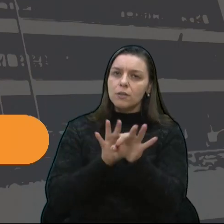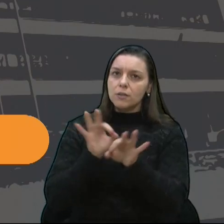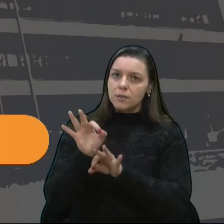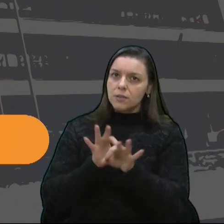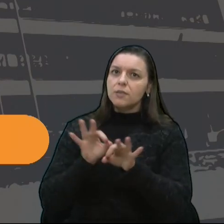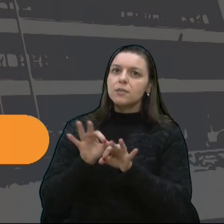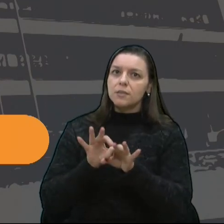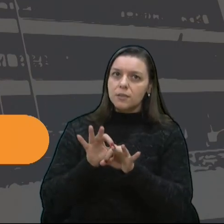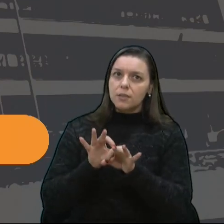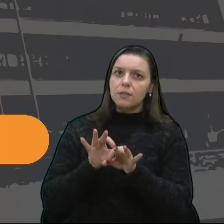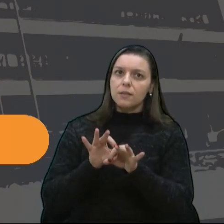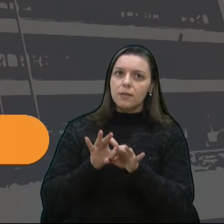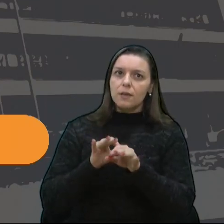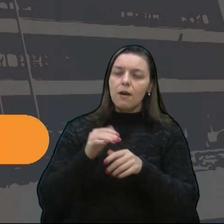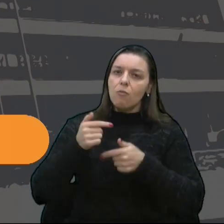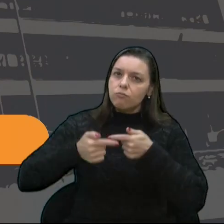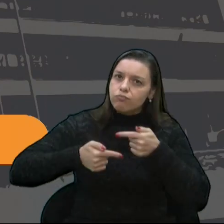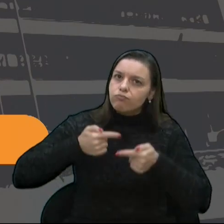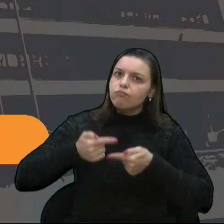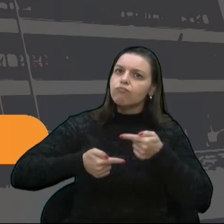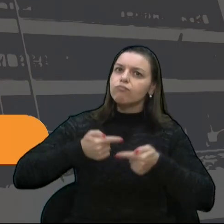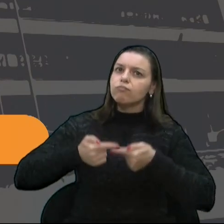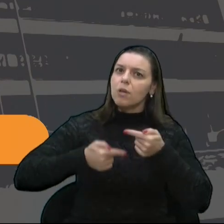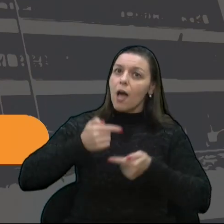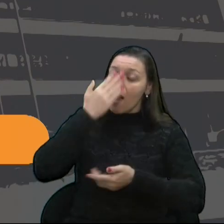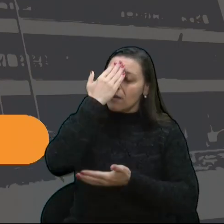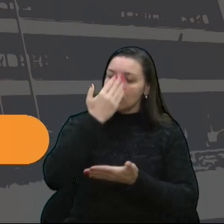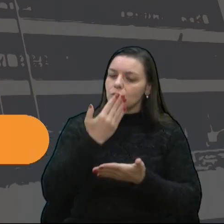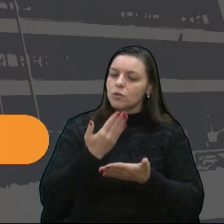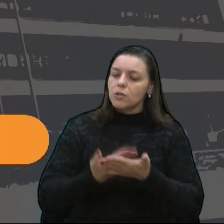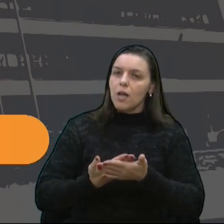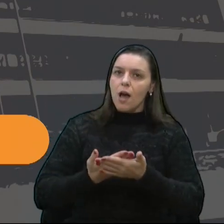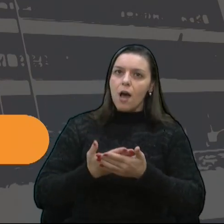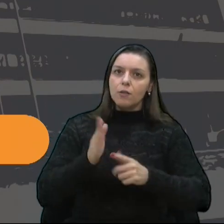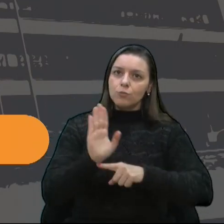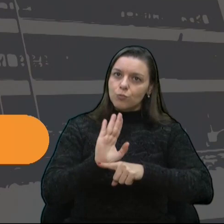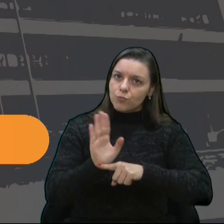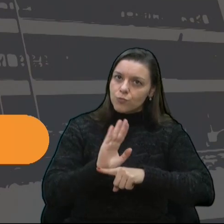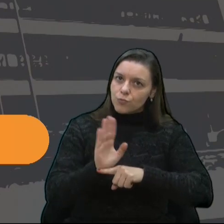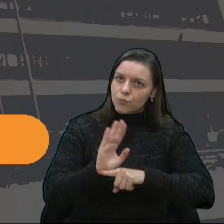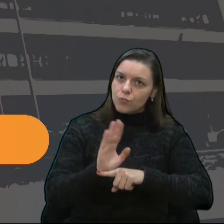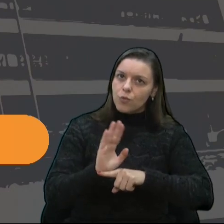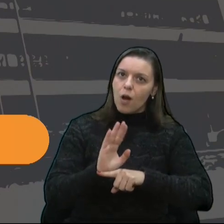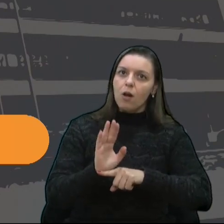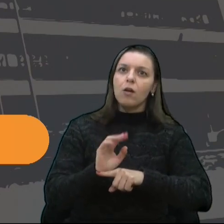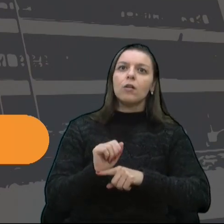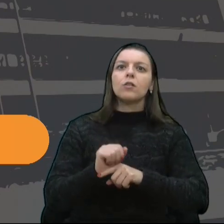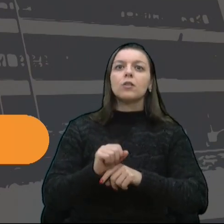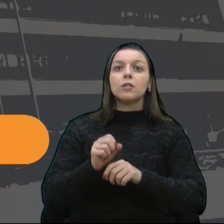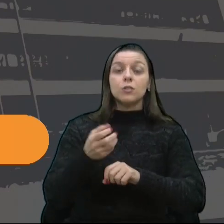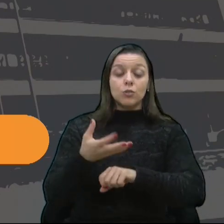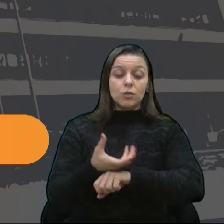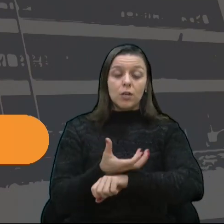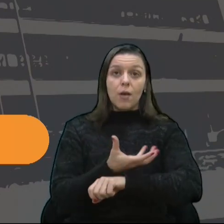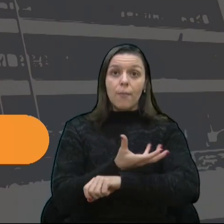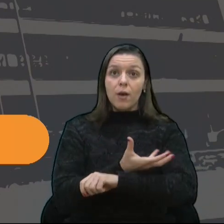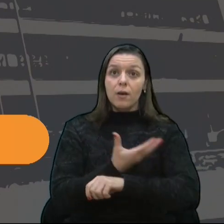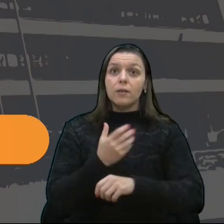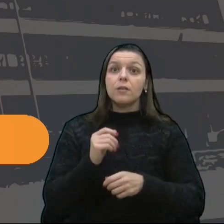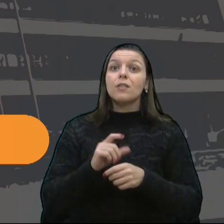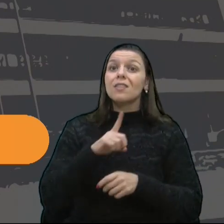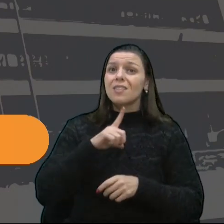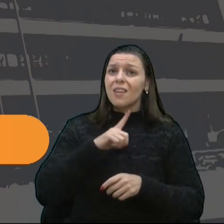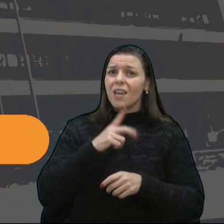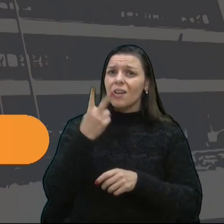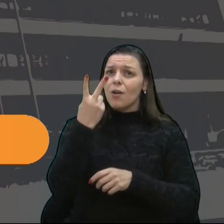né, o funcionamento e ter acreditado no Festival de Cinema de Gramado, que eu tenho uma relação de 20 edições